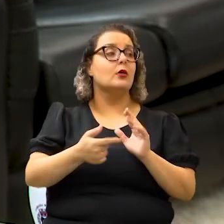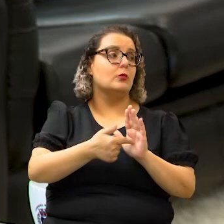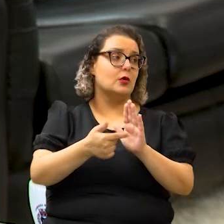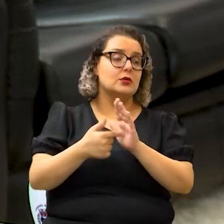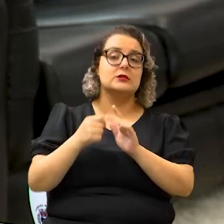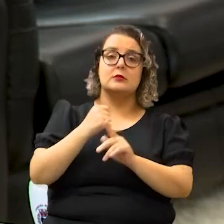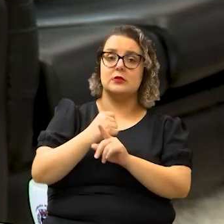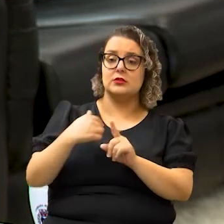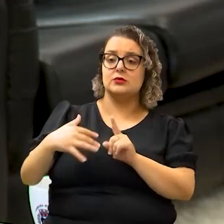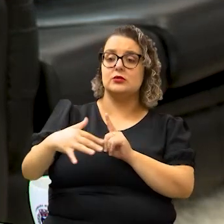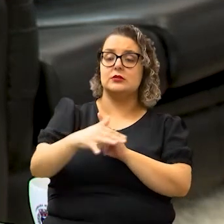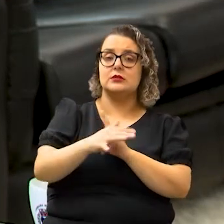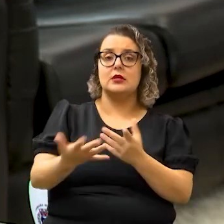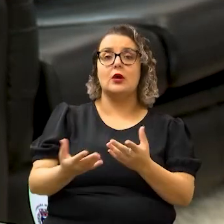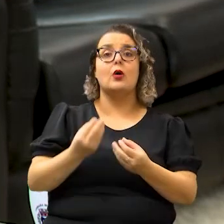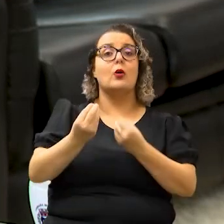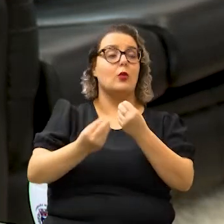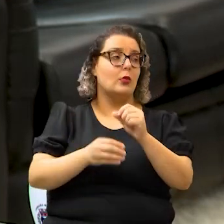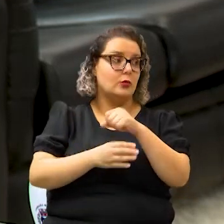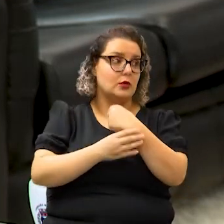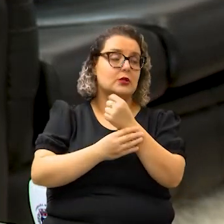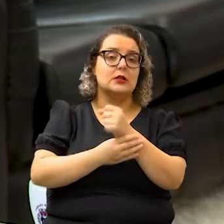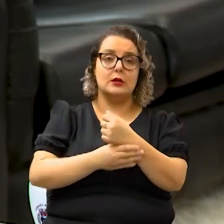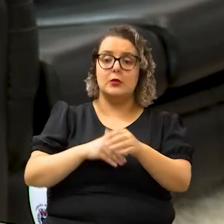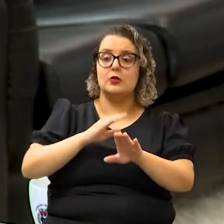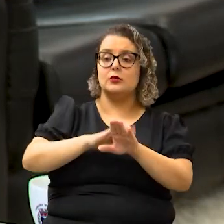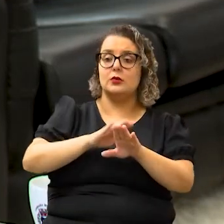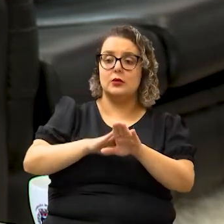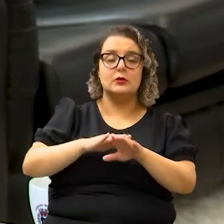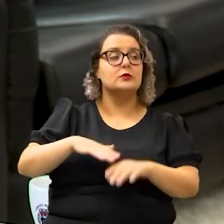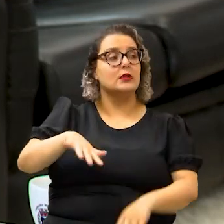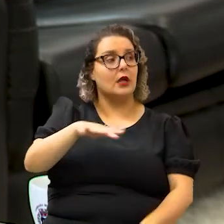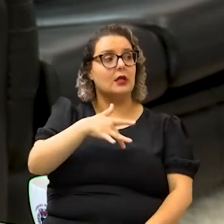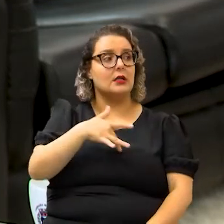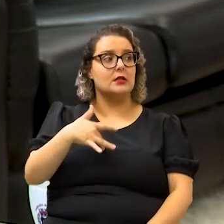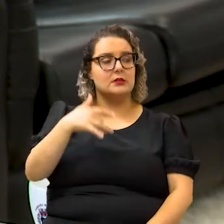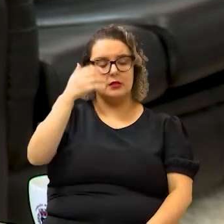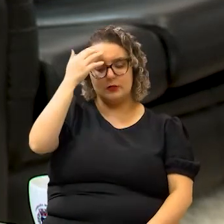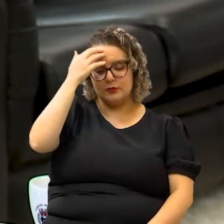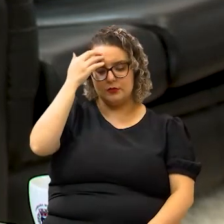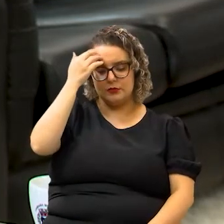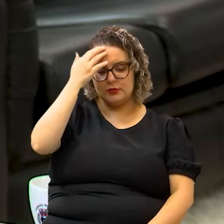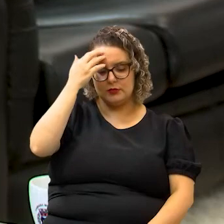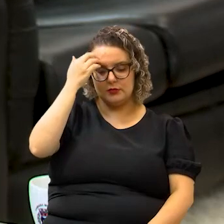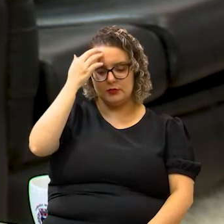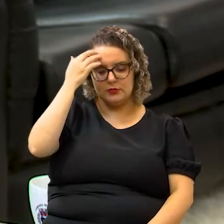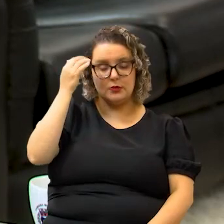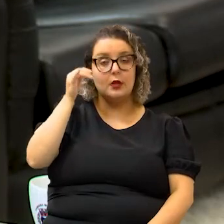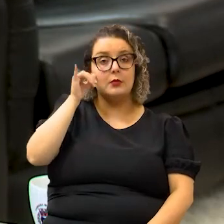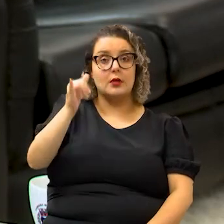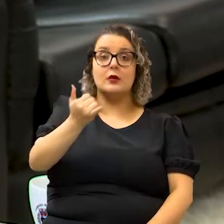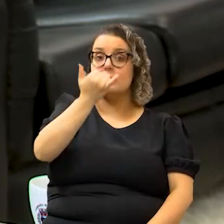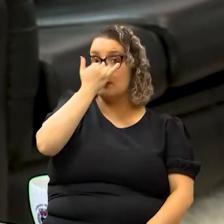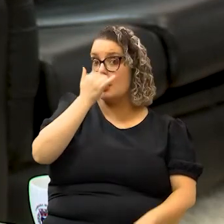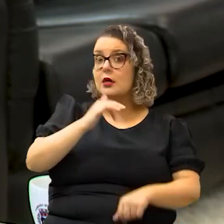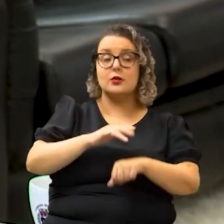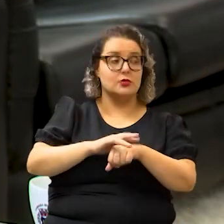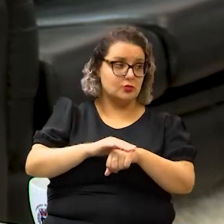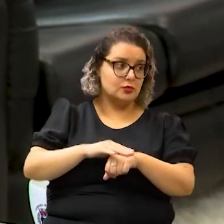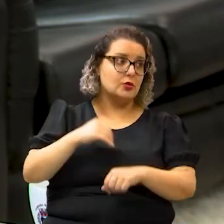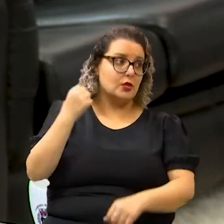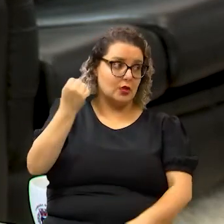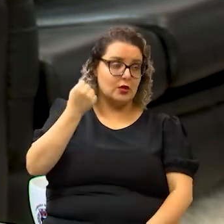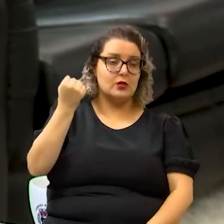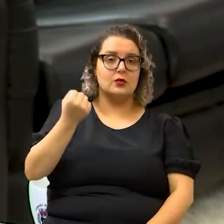E segundo, mostrar para a sociedade como o terapeuta atua no campo da saúde, tanto na prevenção